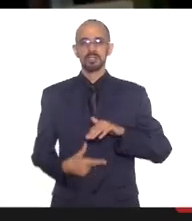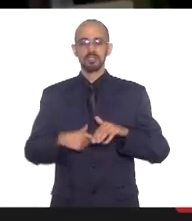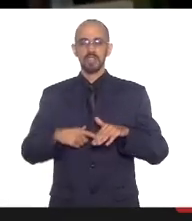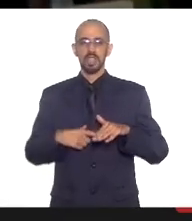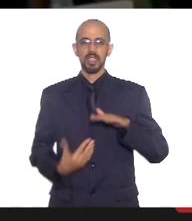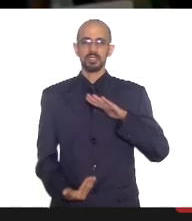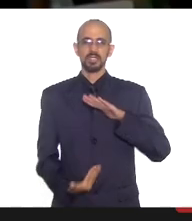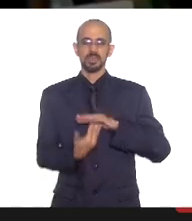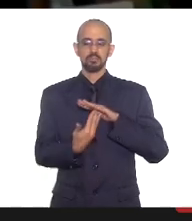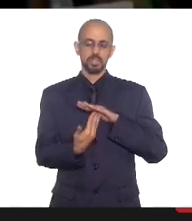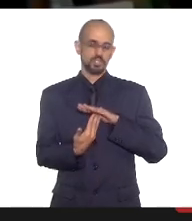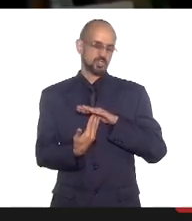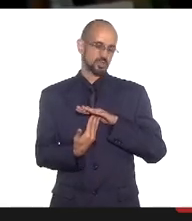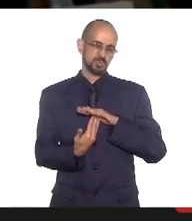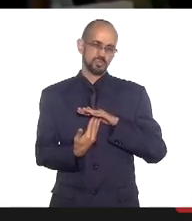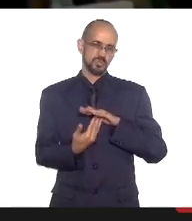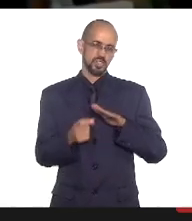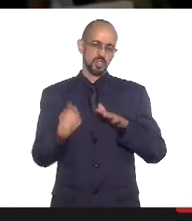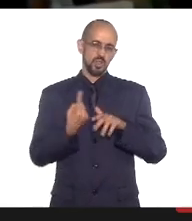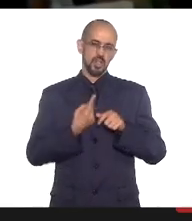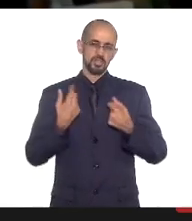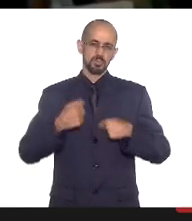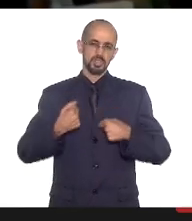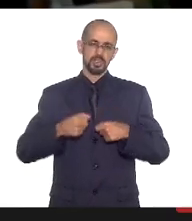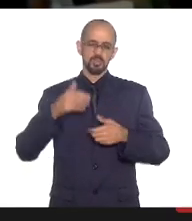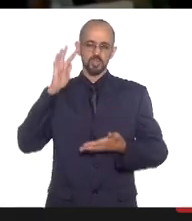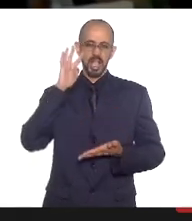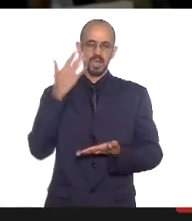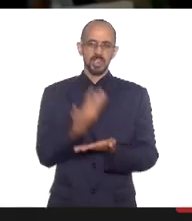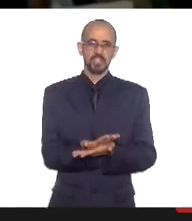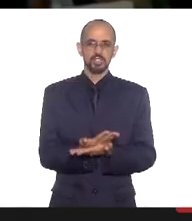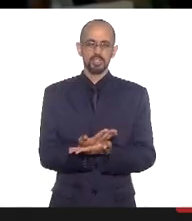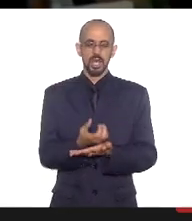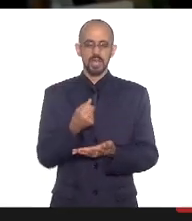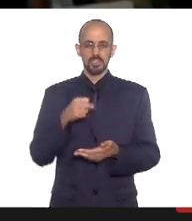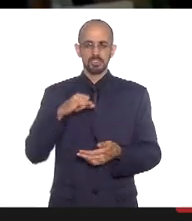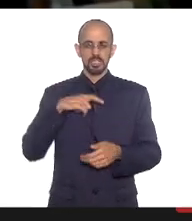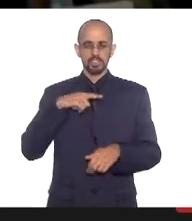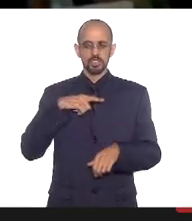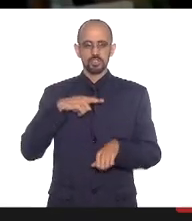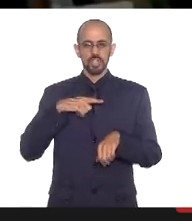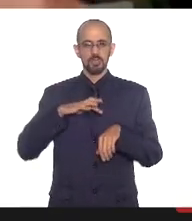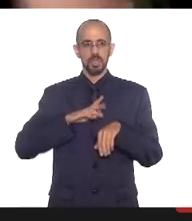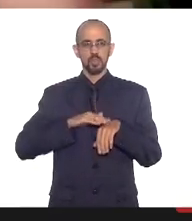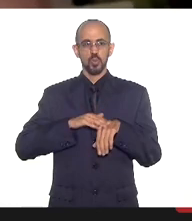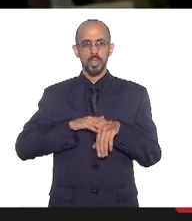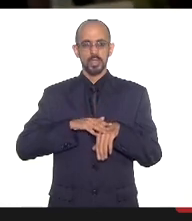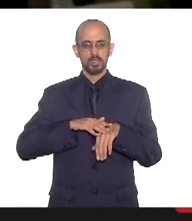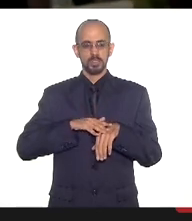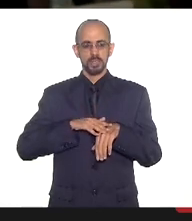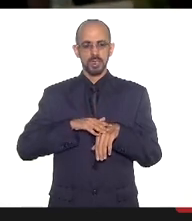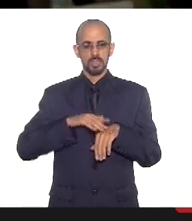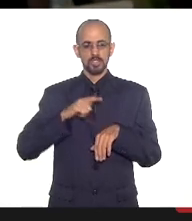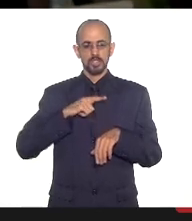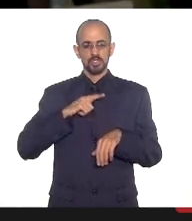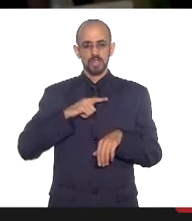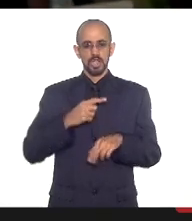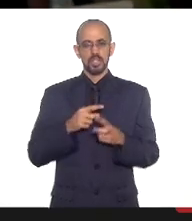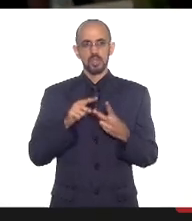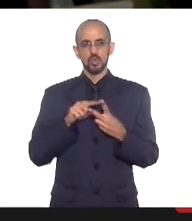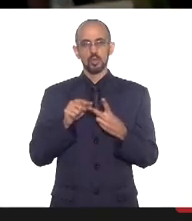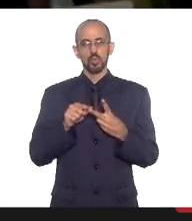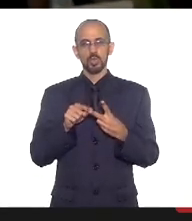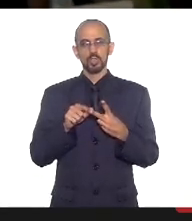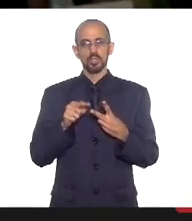EA gente precisa acreditar que quando a gente troca uma doença infecciosa né a gente tem duas finalizar o